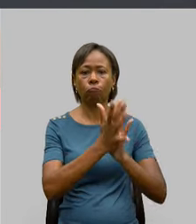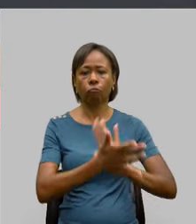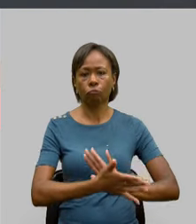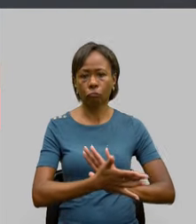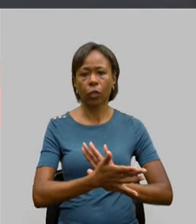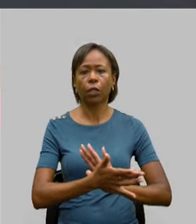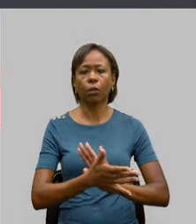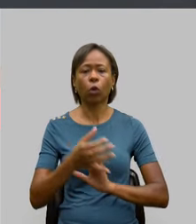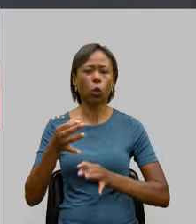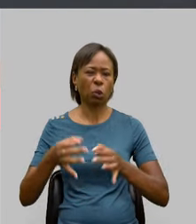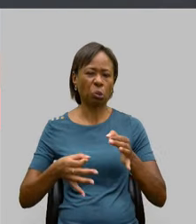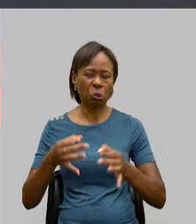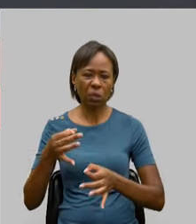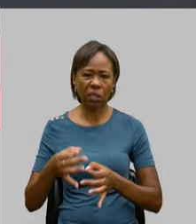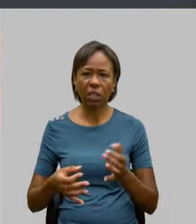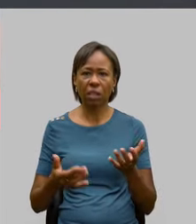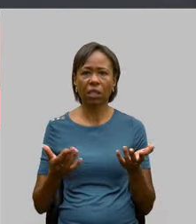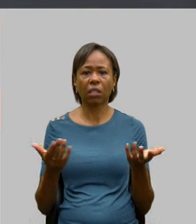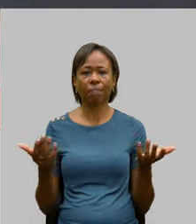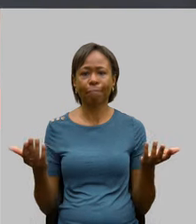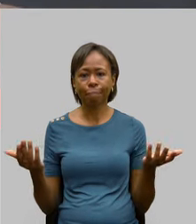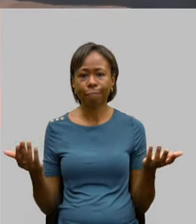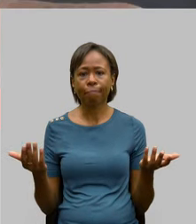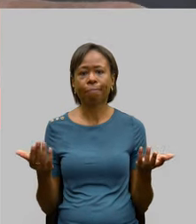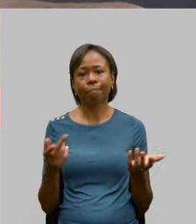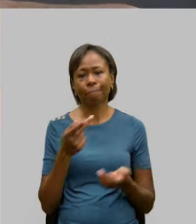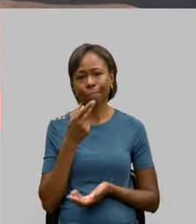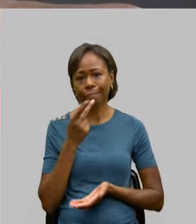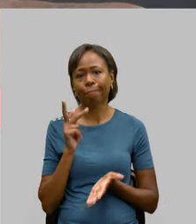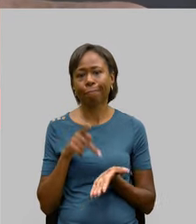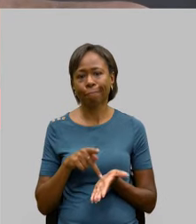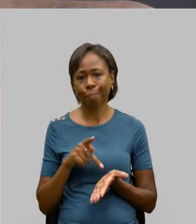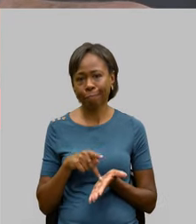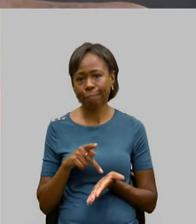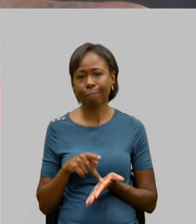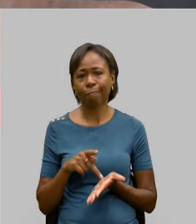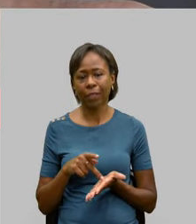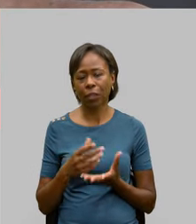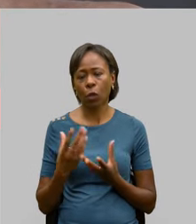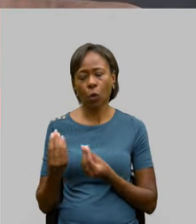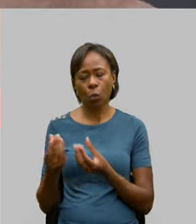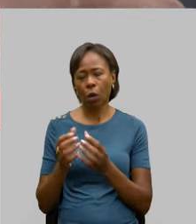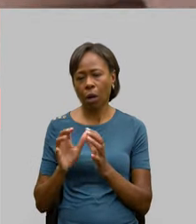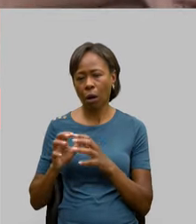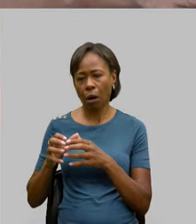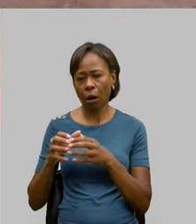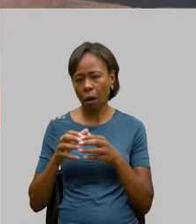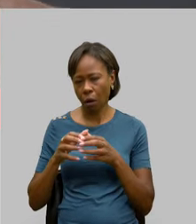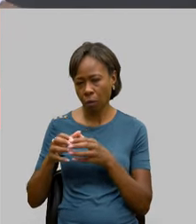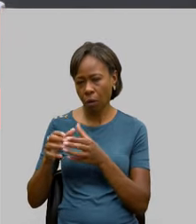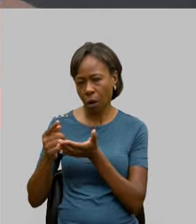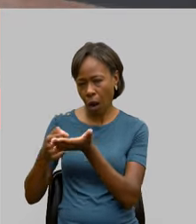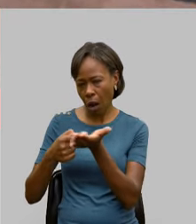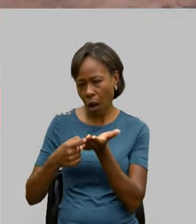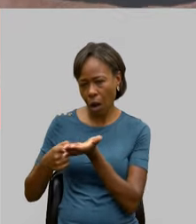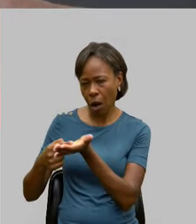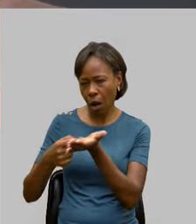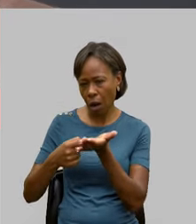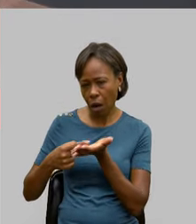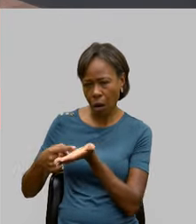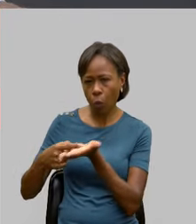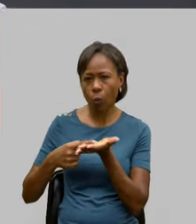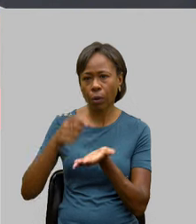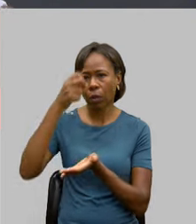é tudo um desculpe a verdade gente mas é tudo um coluio sabe um prefeito